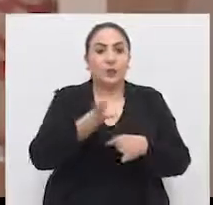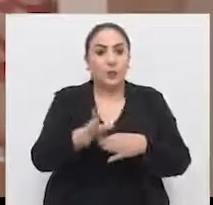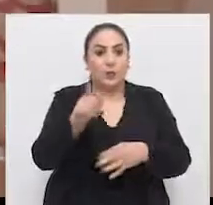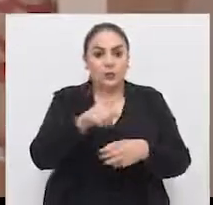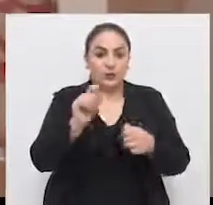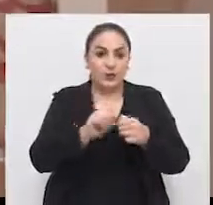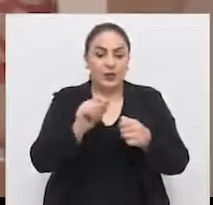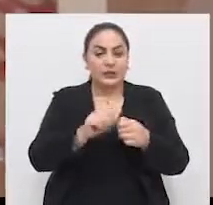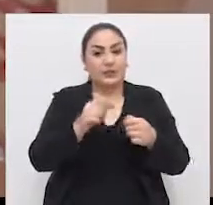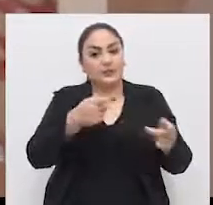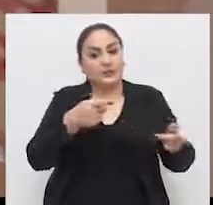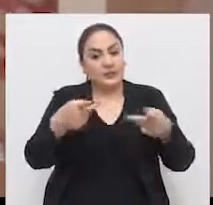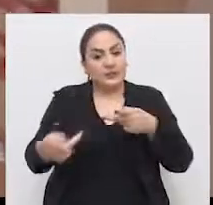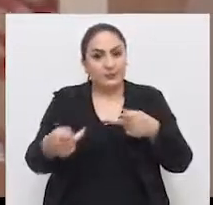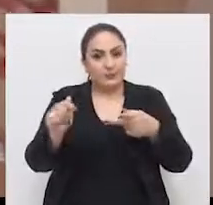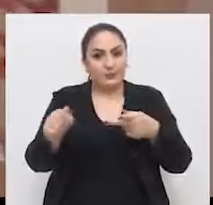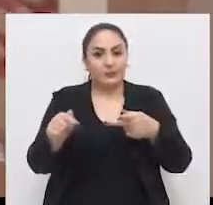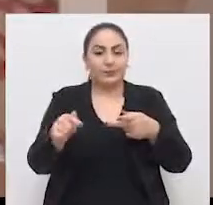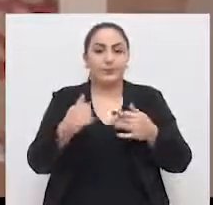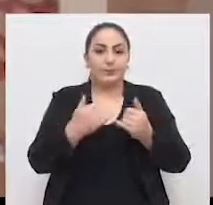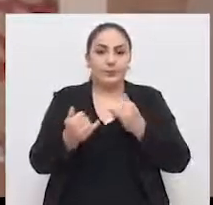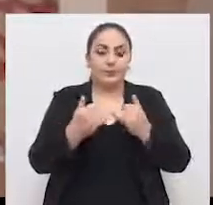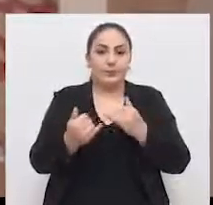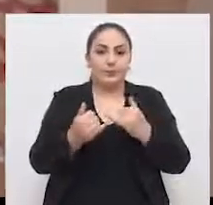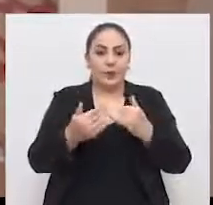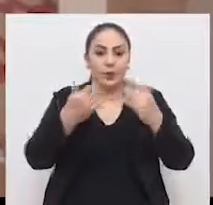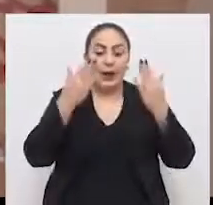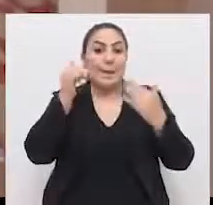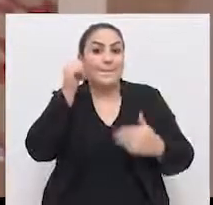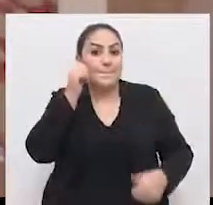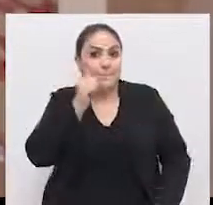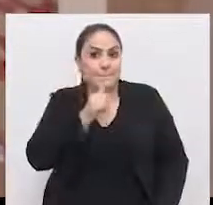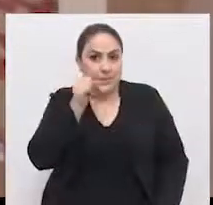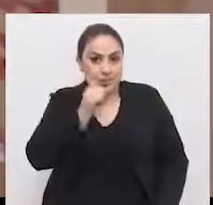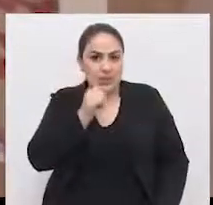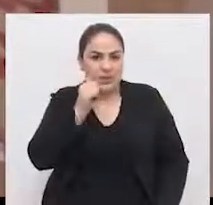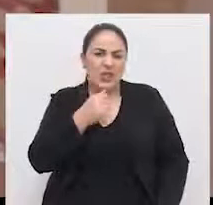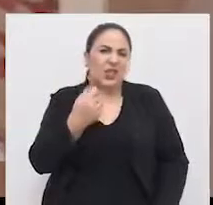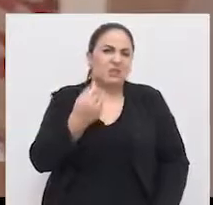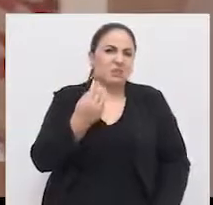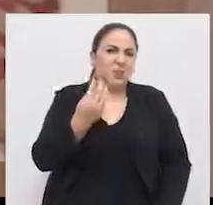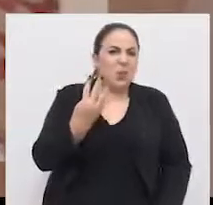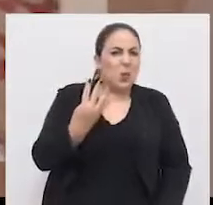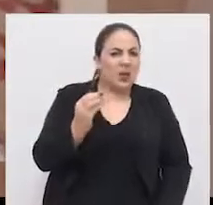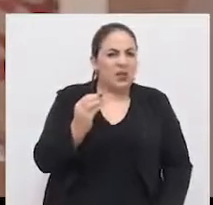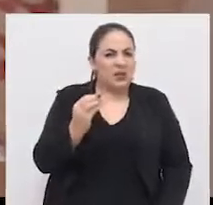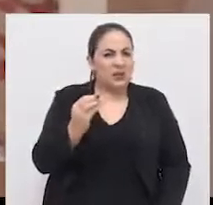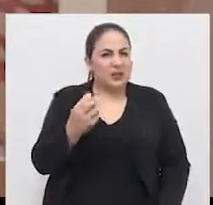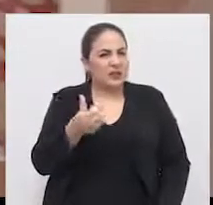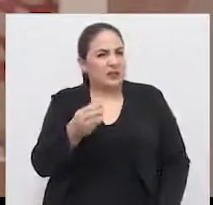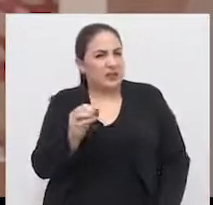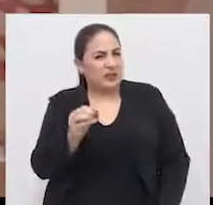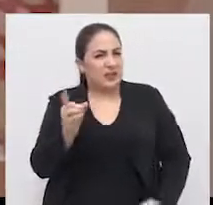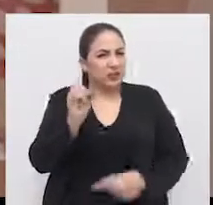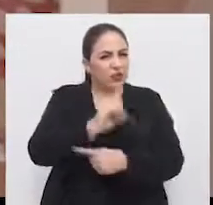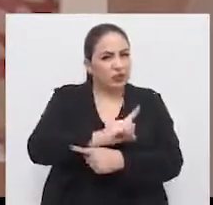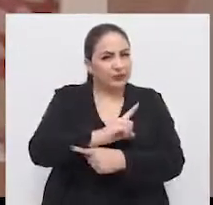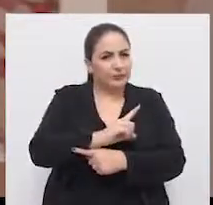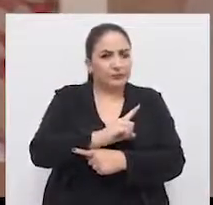que você faça essa visita, no caso do cabelo feminino, entre 40, 60